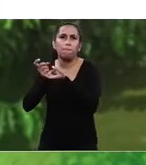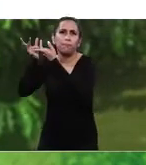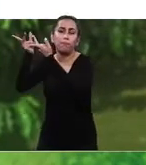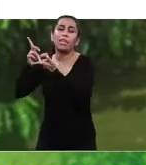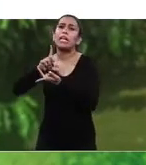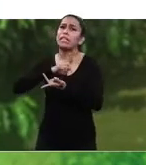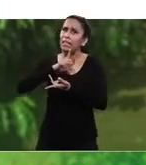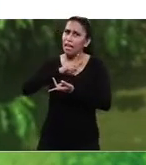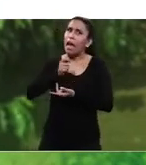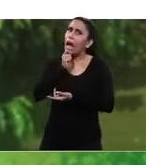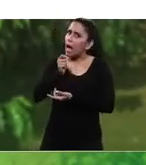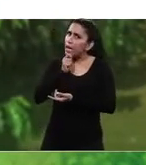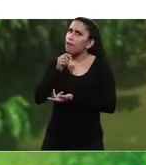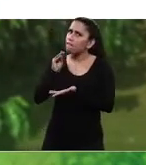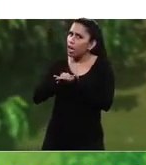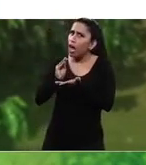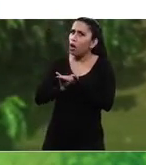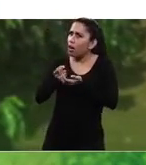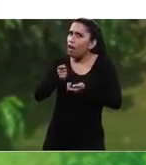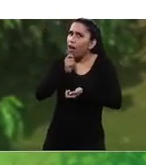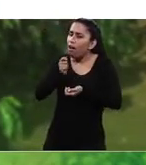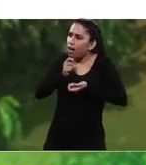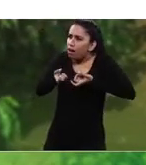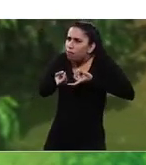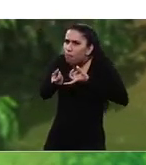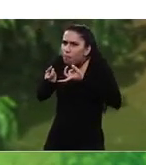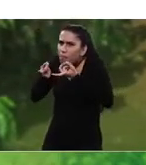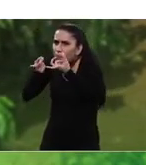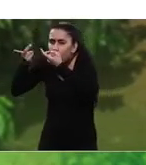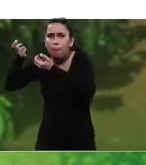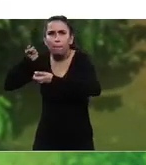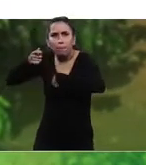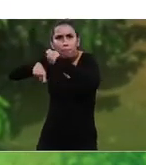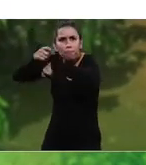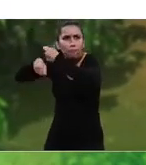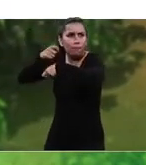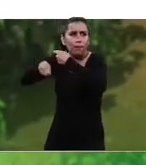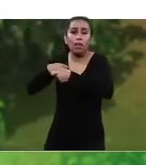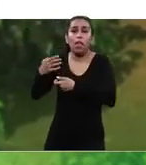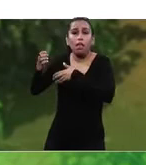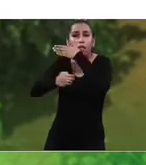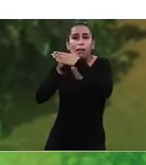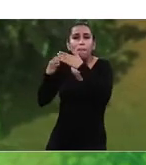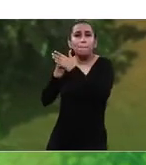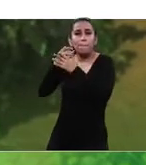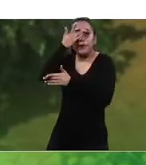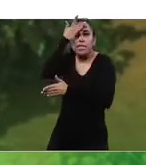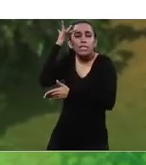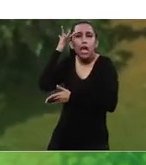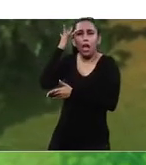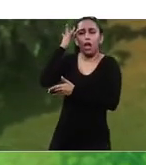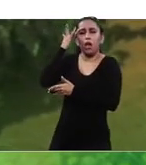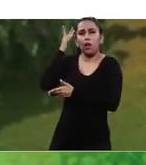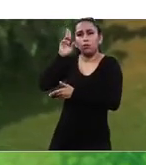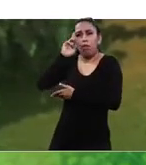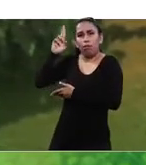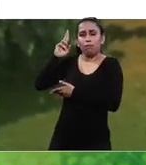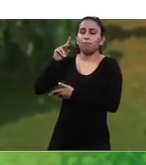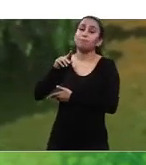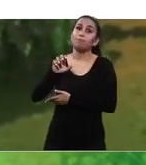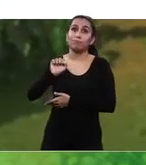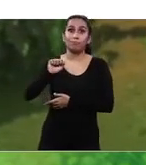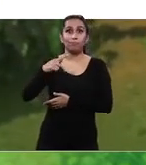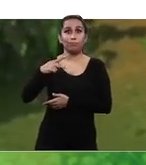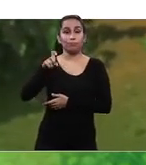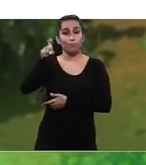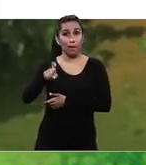crescer no comércio exterior. Muitas oportunidades de negócios para os nossos empresários, para os nossos produtores, e a Apex ela se engaja muito